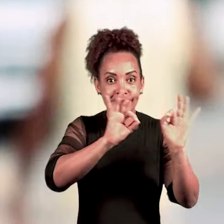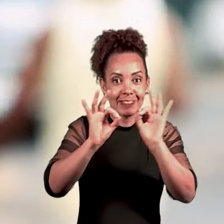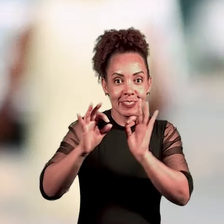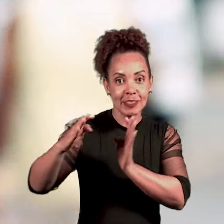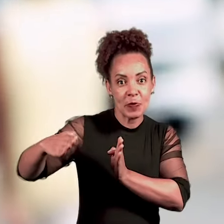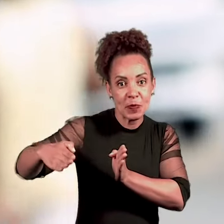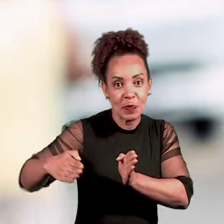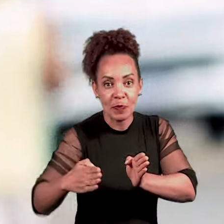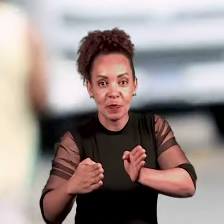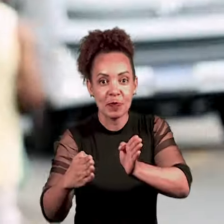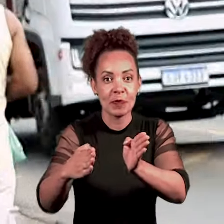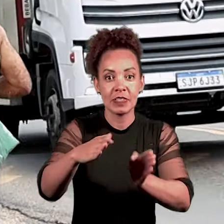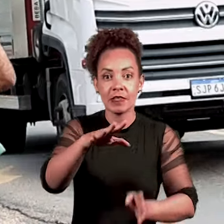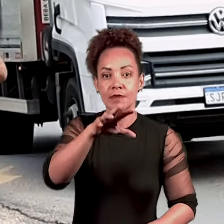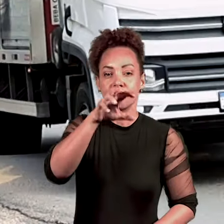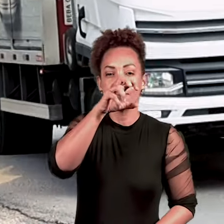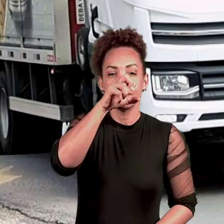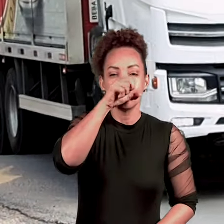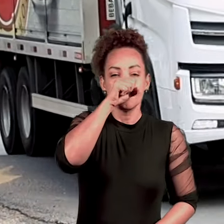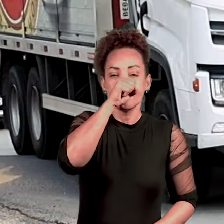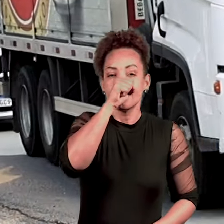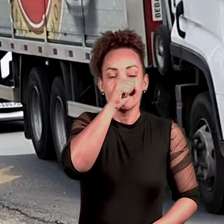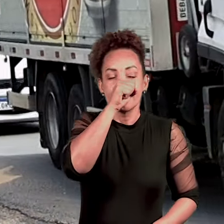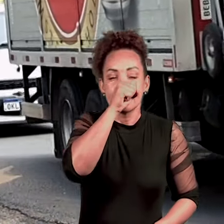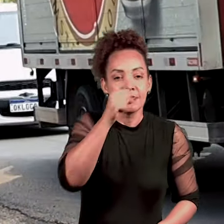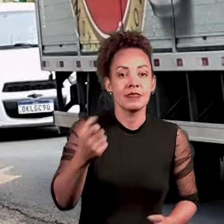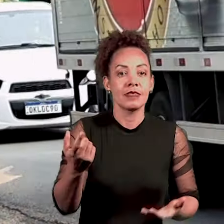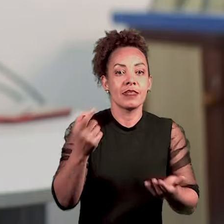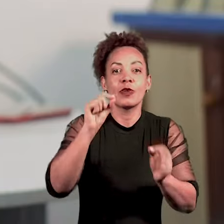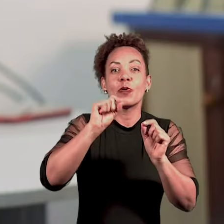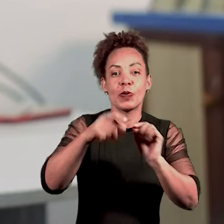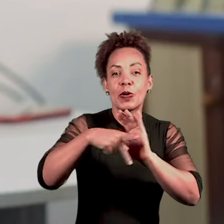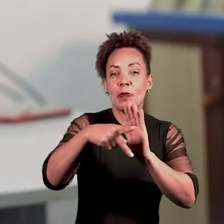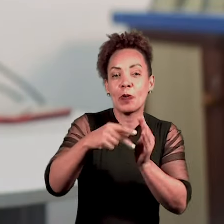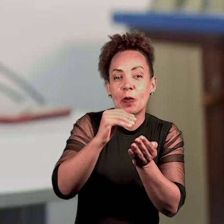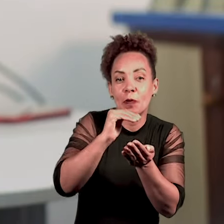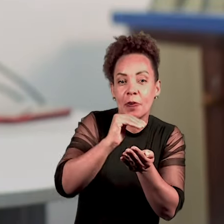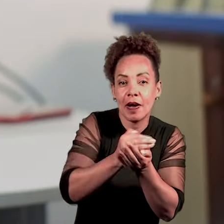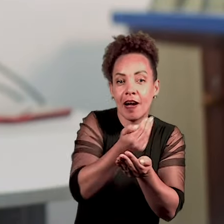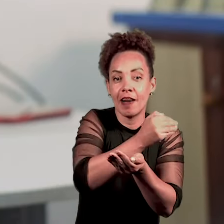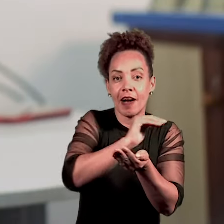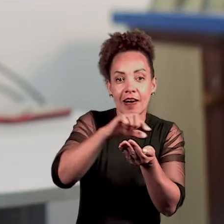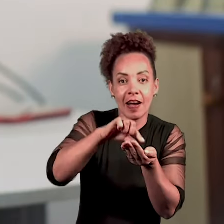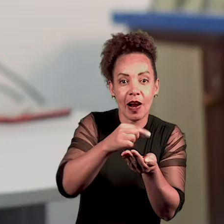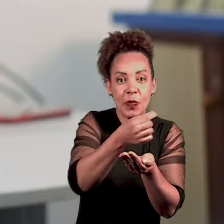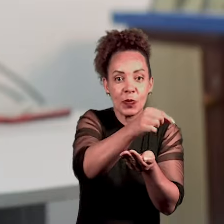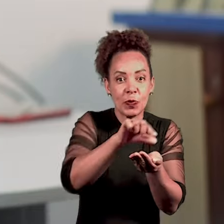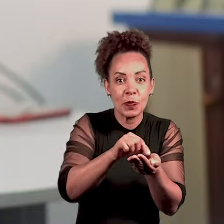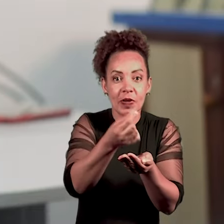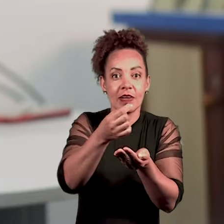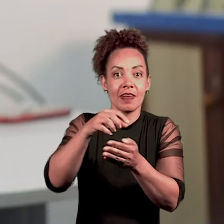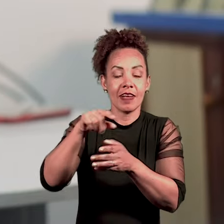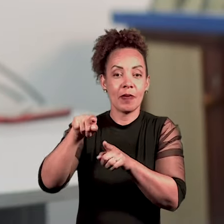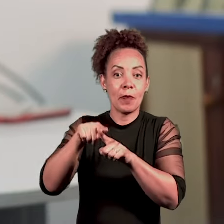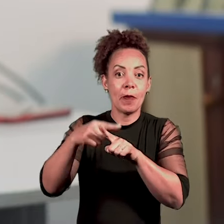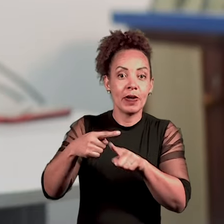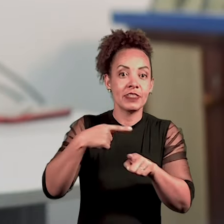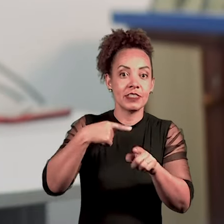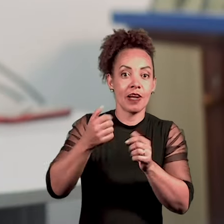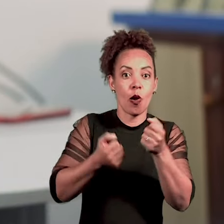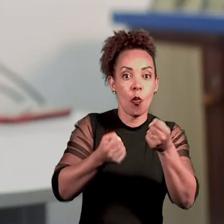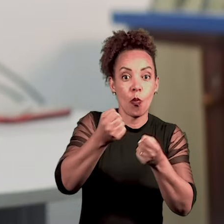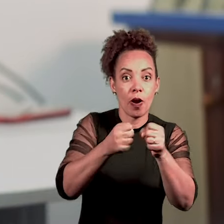da estrada? Era o cheiro das amêndoas de cacau sendo conduzidas, né, para dos seus locais de origem para o porto.